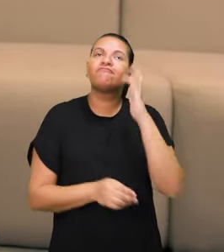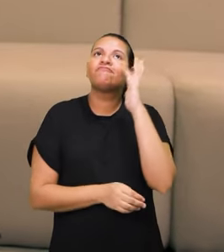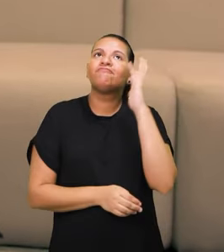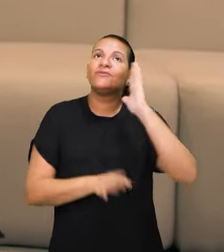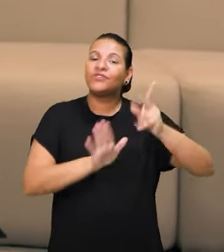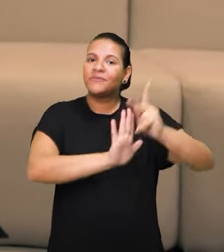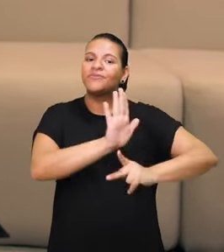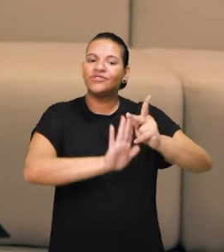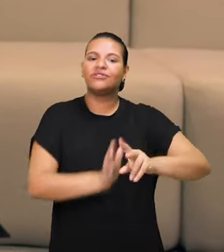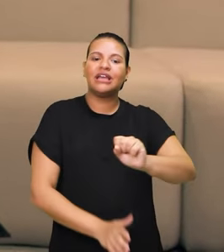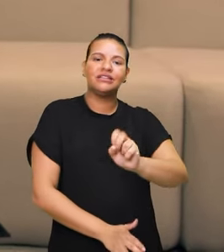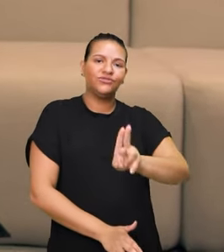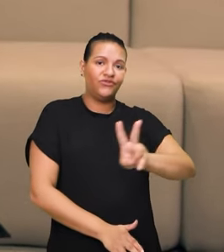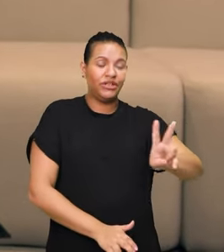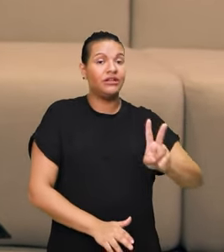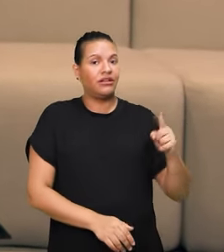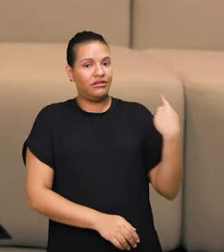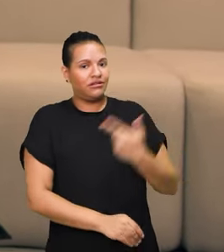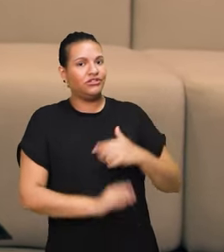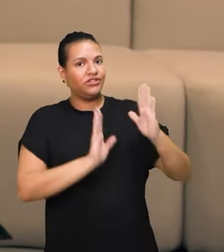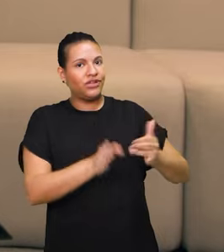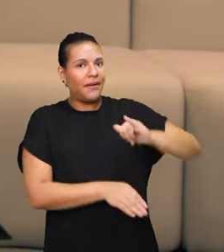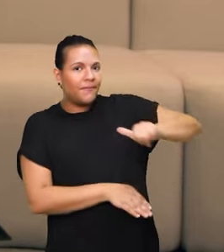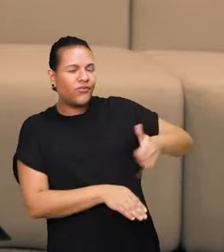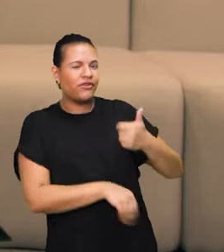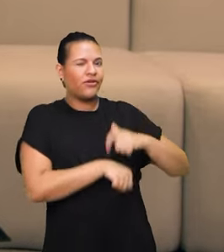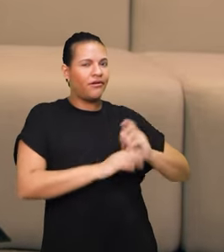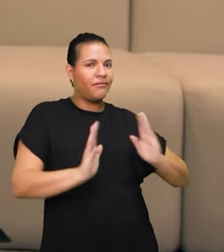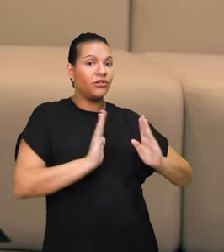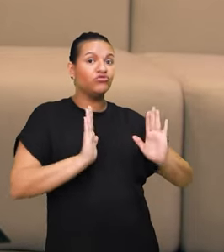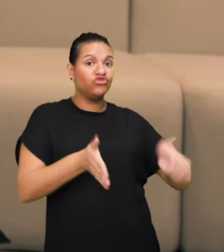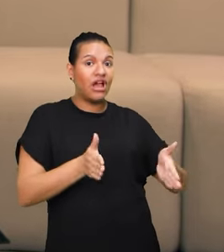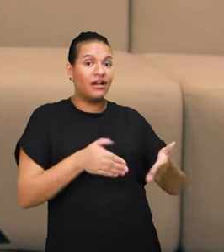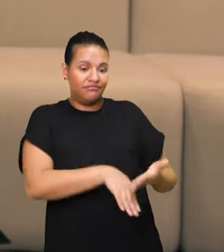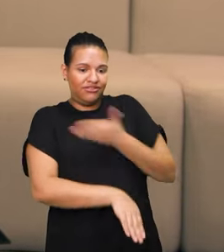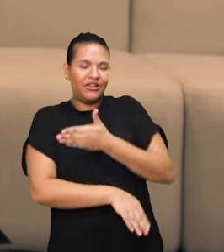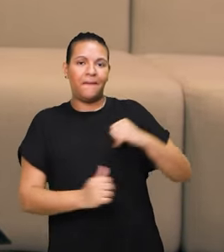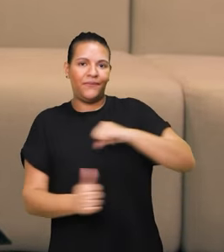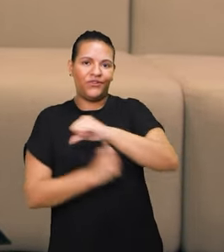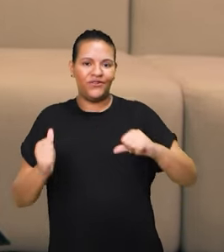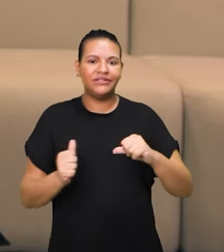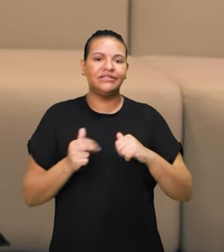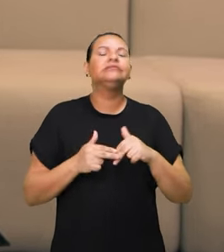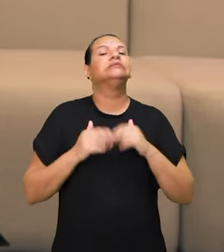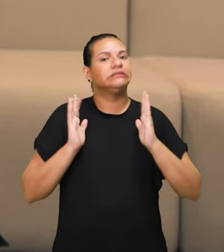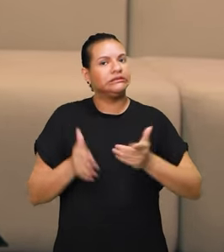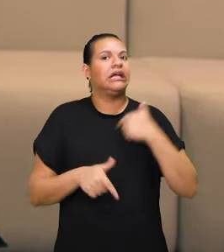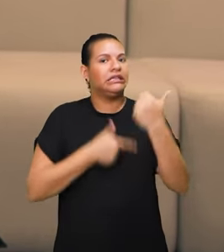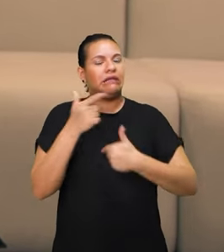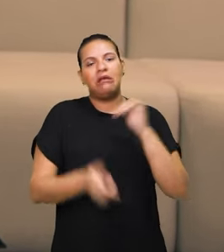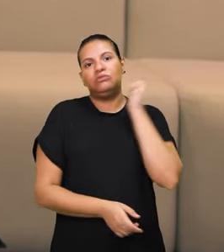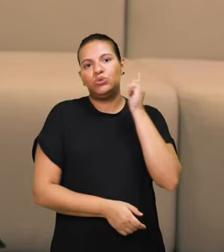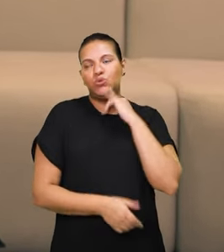futuro era a história do SUV e a gente aproveitou esse tempo né extra e já fez essa alteração para agora então a gente teve um